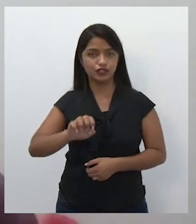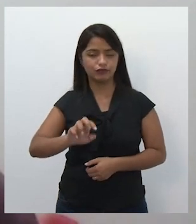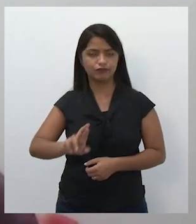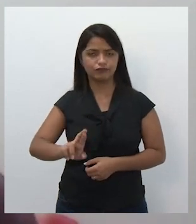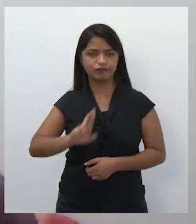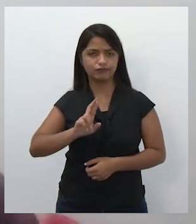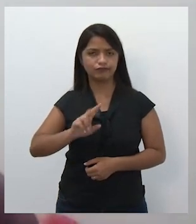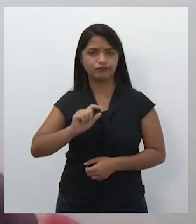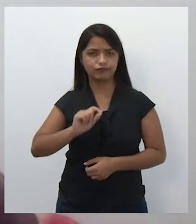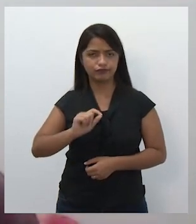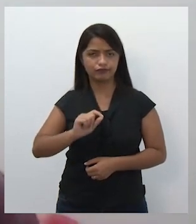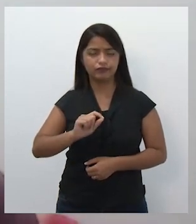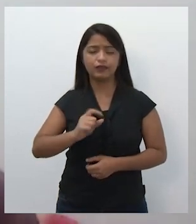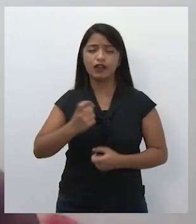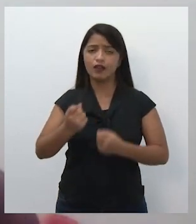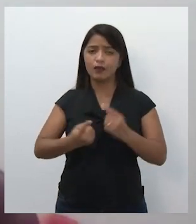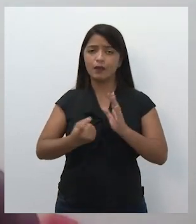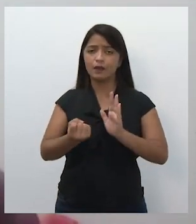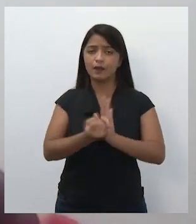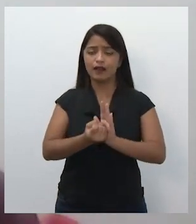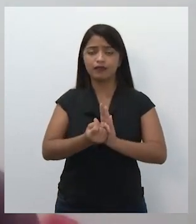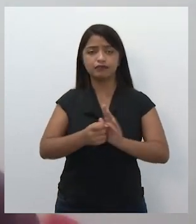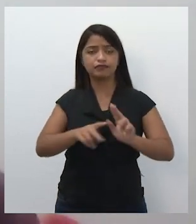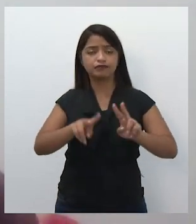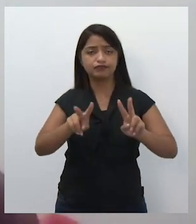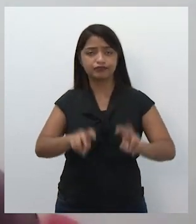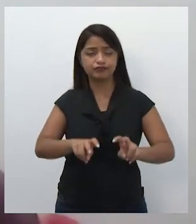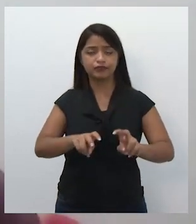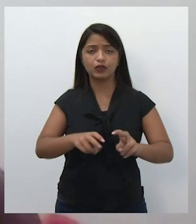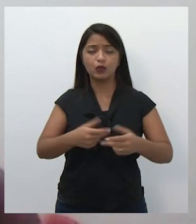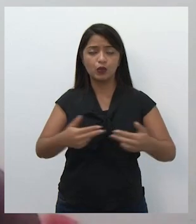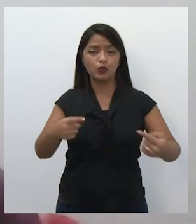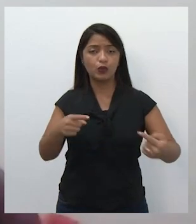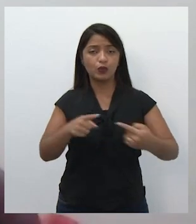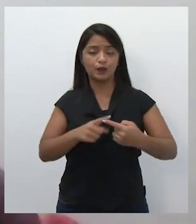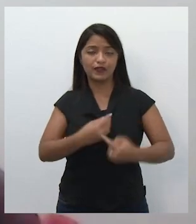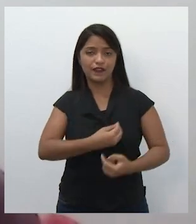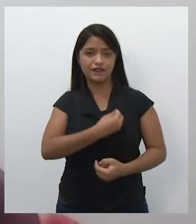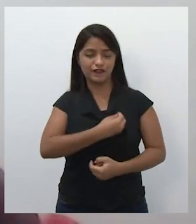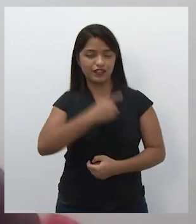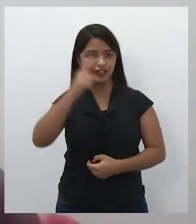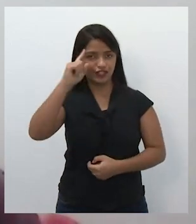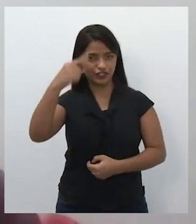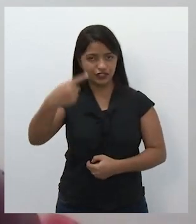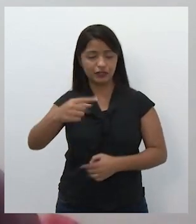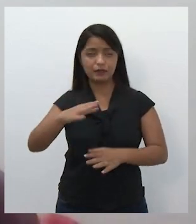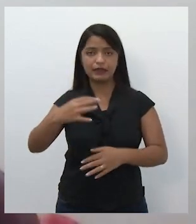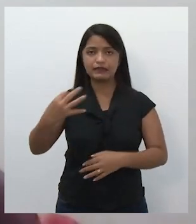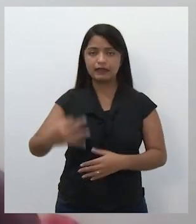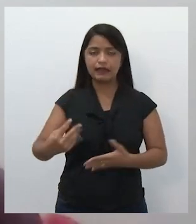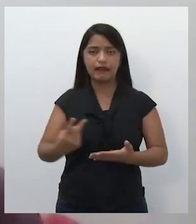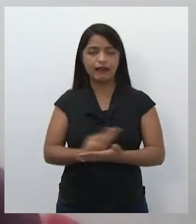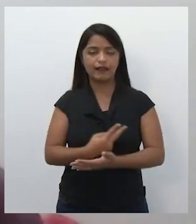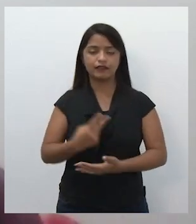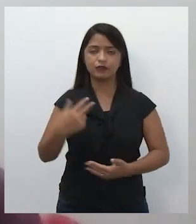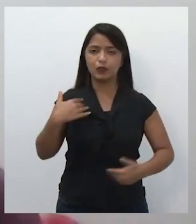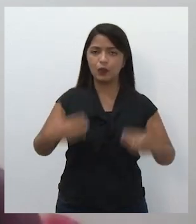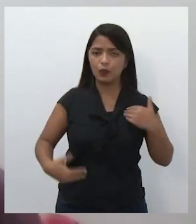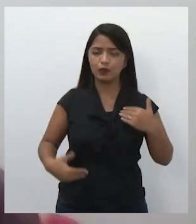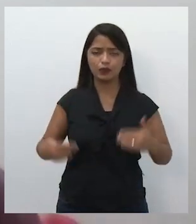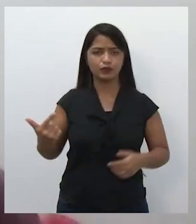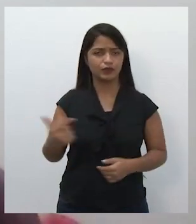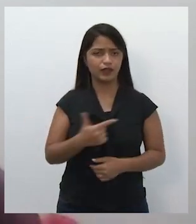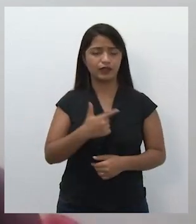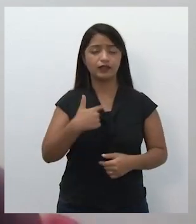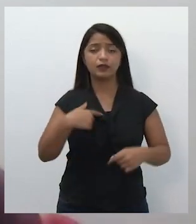já estão trabalhando com tipos corporais que têm mais a ver com a nossa realidade. Mas devemos ensinar que não existe certo ou errado em relação ao nosso corpo. Existe se